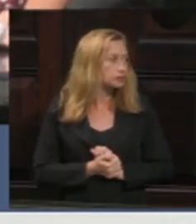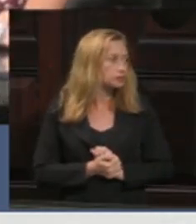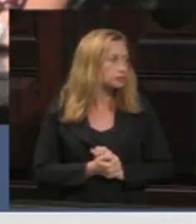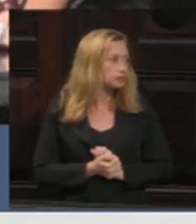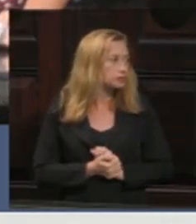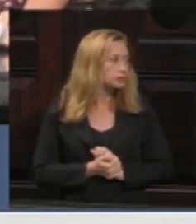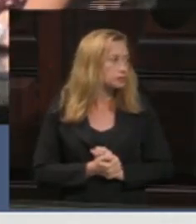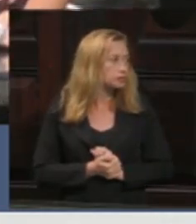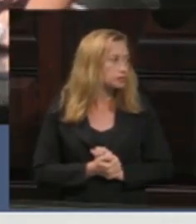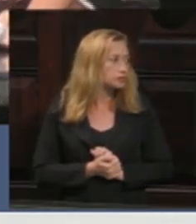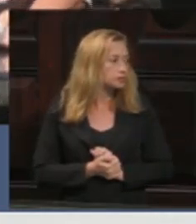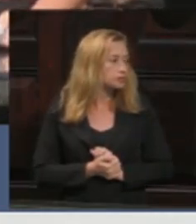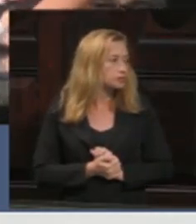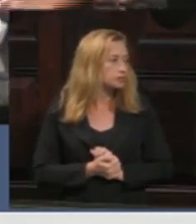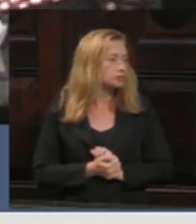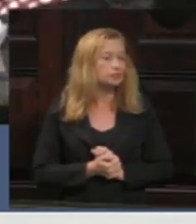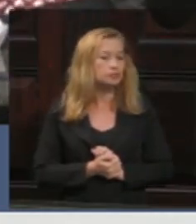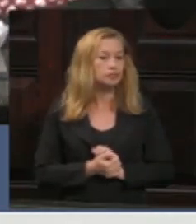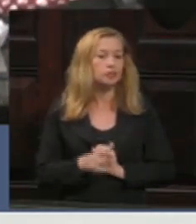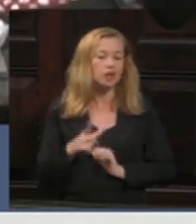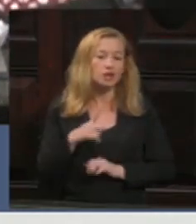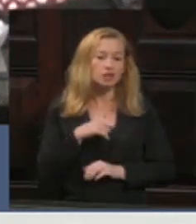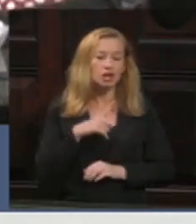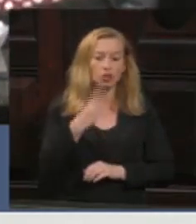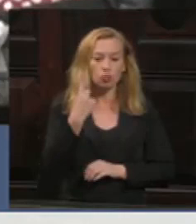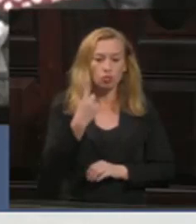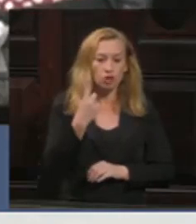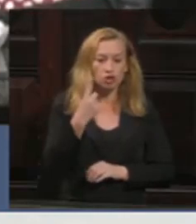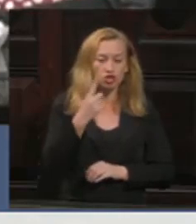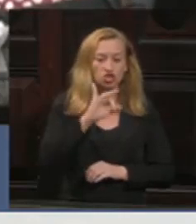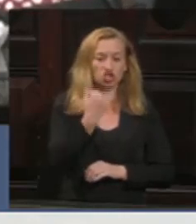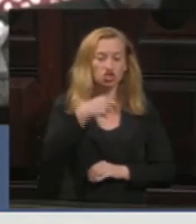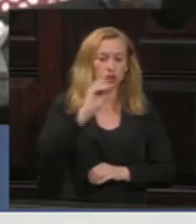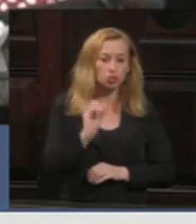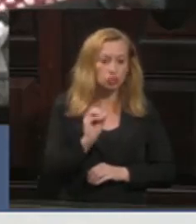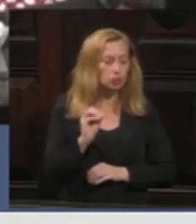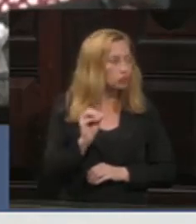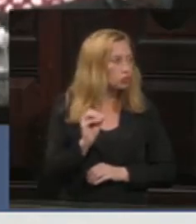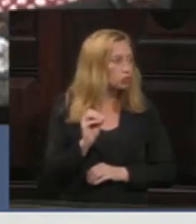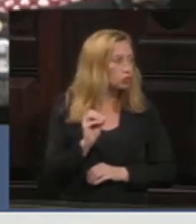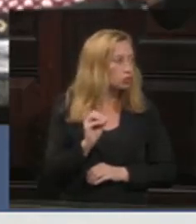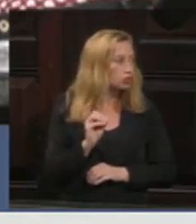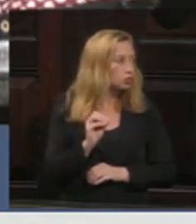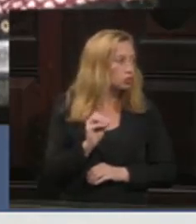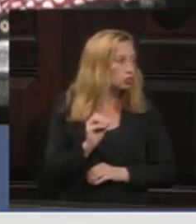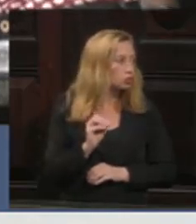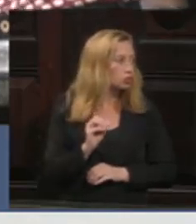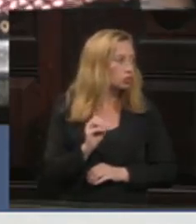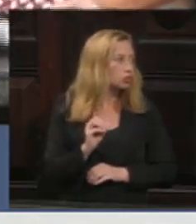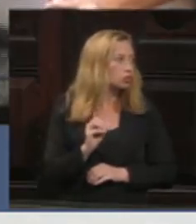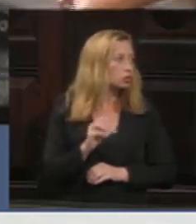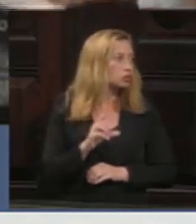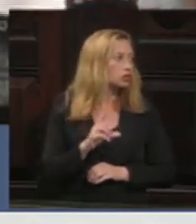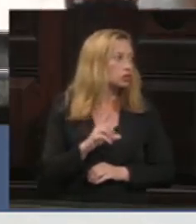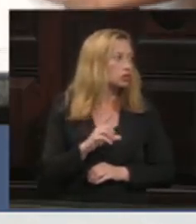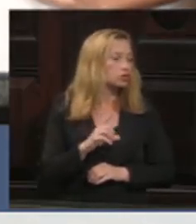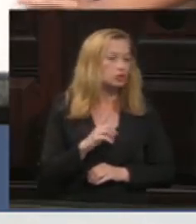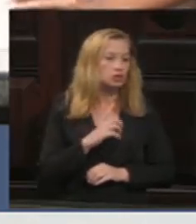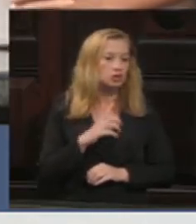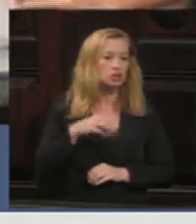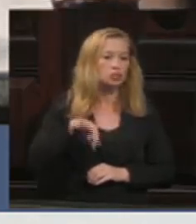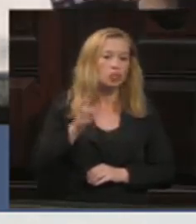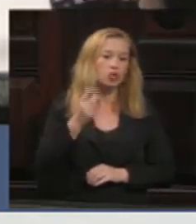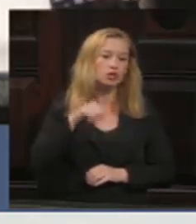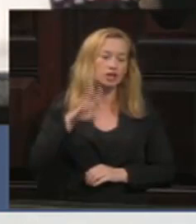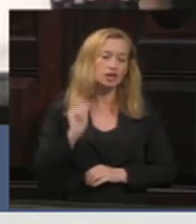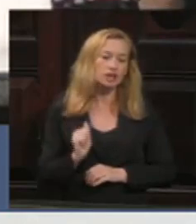tem uma do Chico Bulhões e Sim, uma... mas o Chico Bulhões, Por eu já favor. conversei com ele. E a Mônica Francisco. Então tem entendimento? Tem que aí eu entendimento. chamo os trabalhos